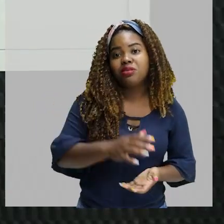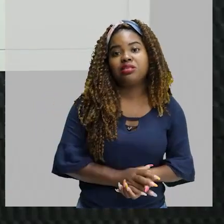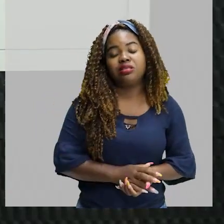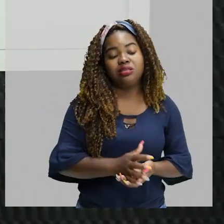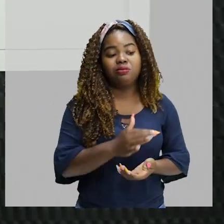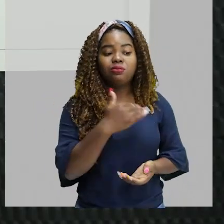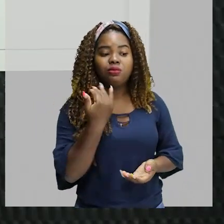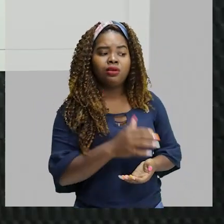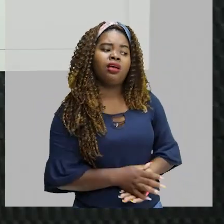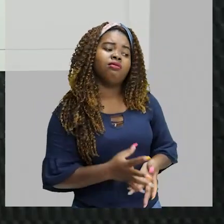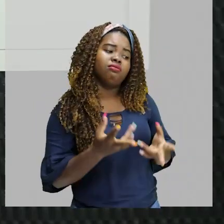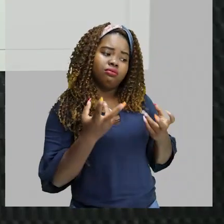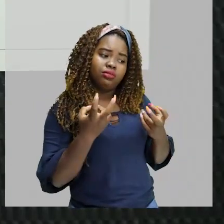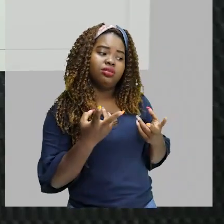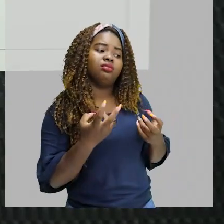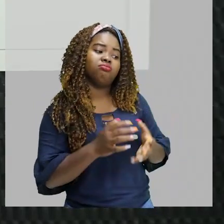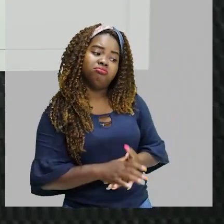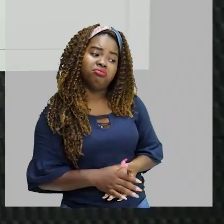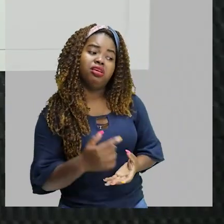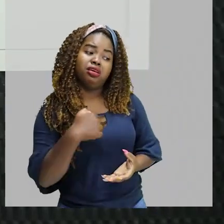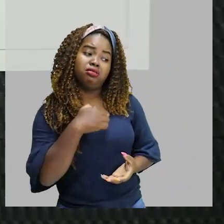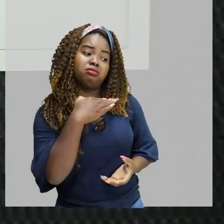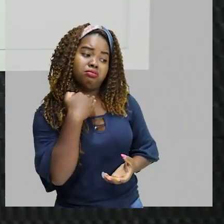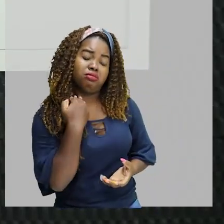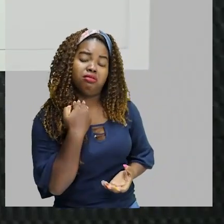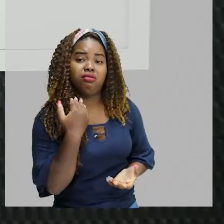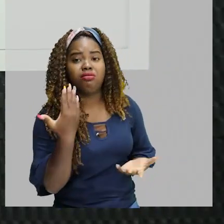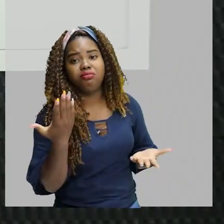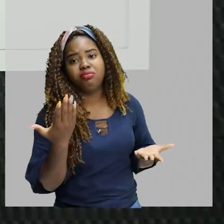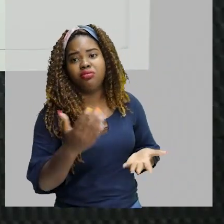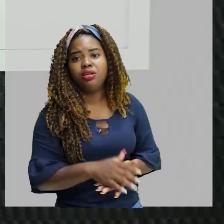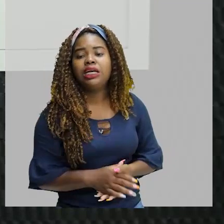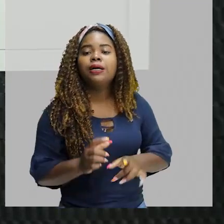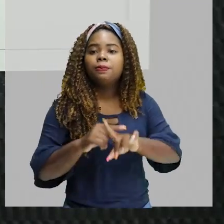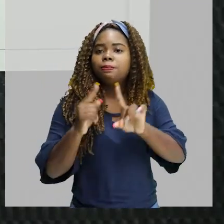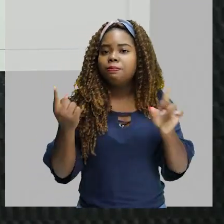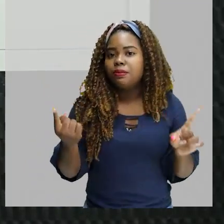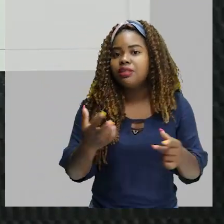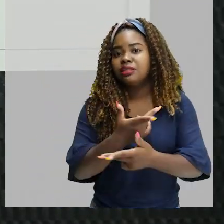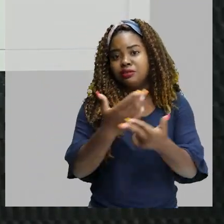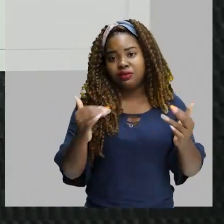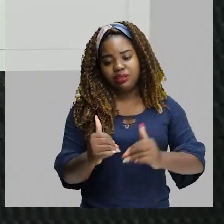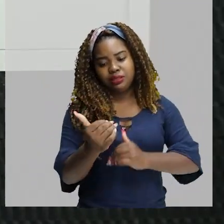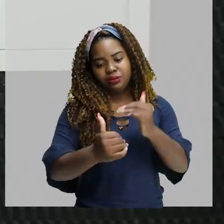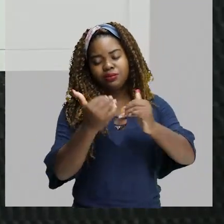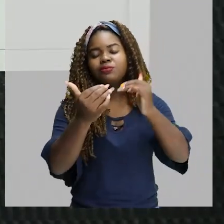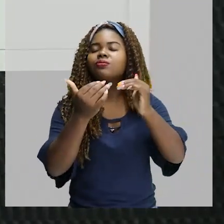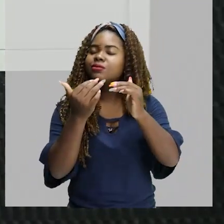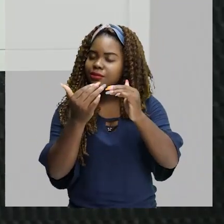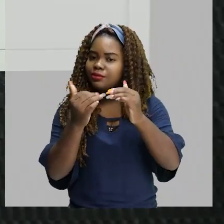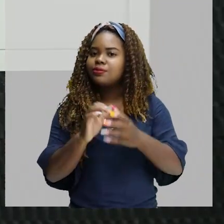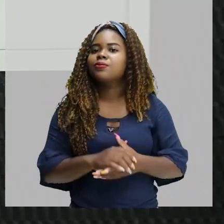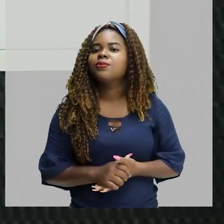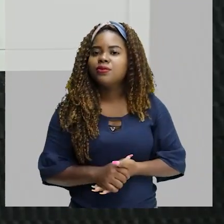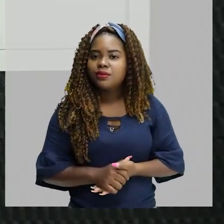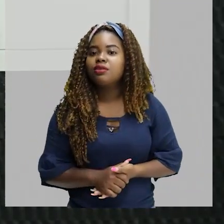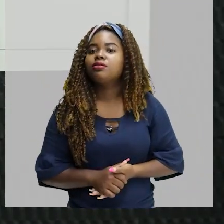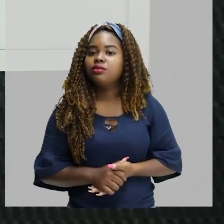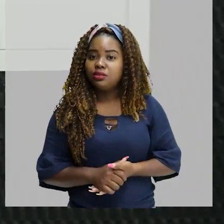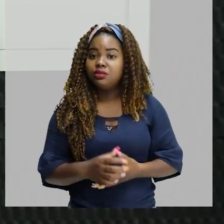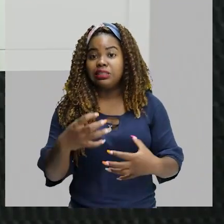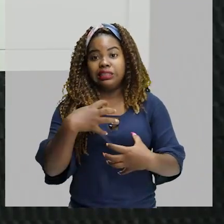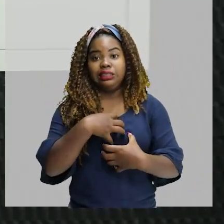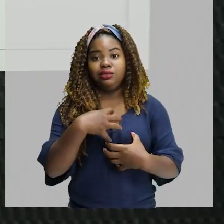aí a gente percebe que ela está batendo a nossa porta. Mas muitos desenvolvem esta